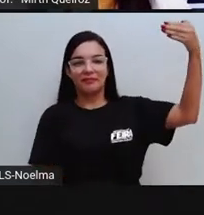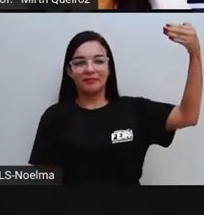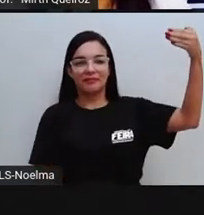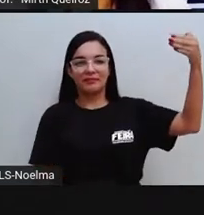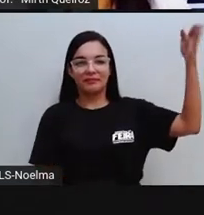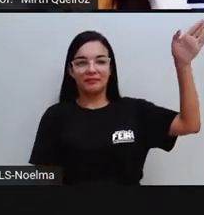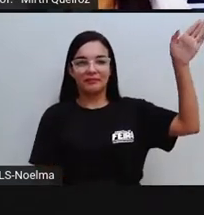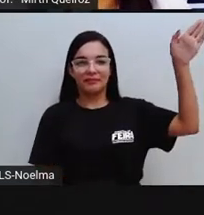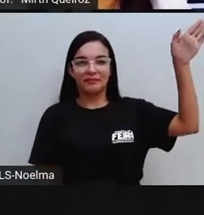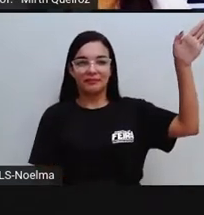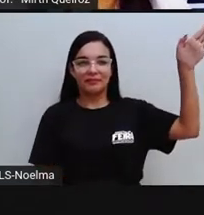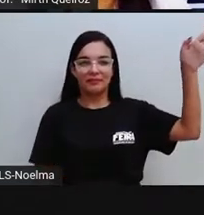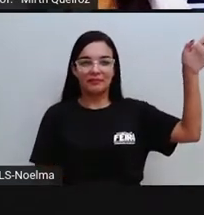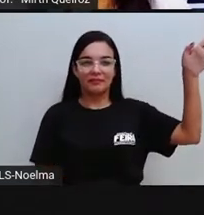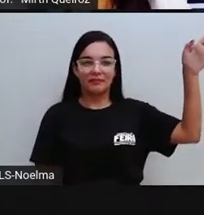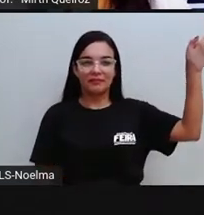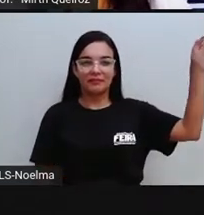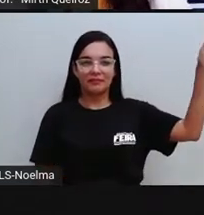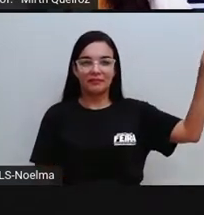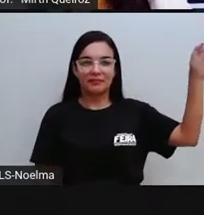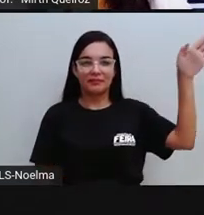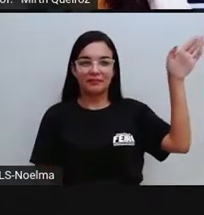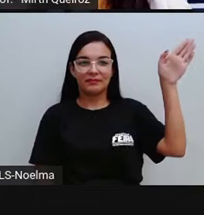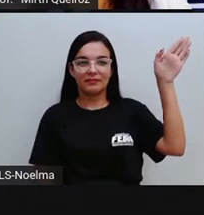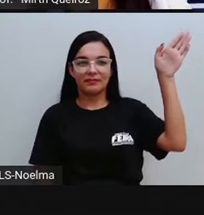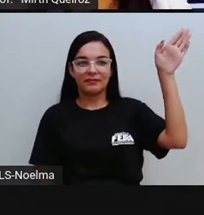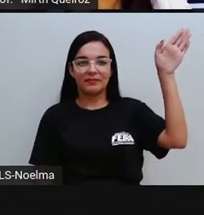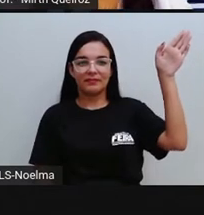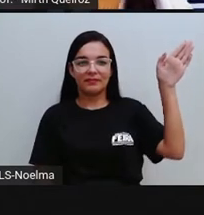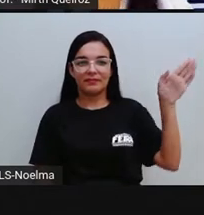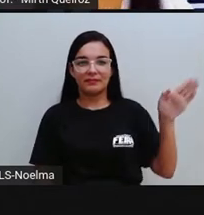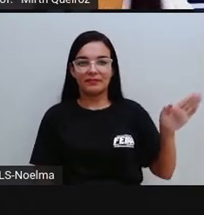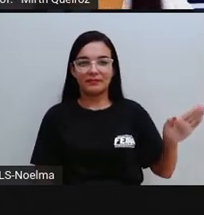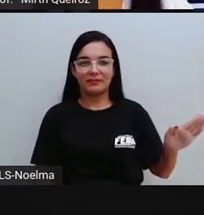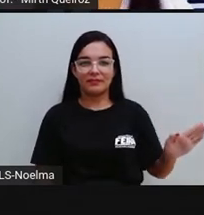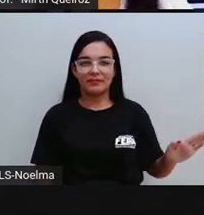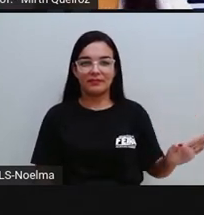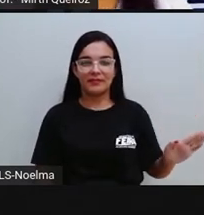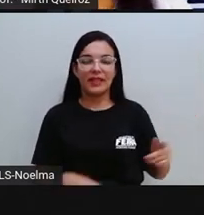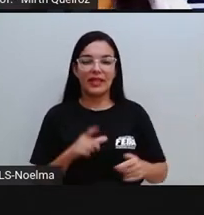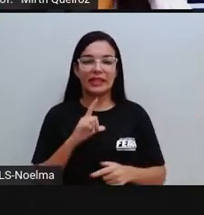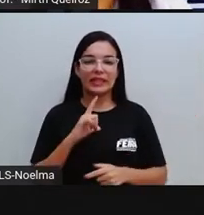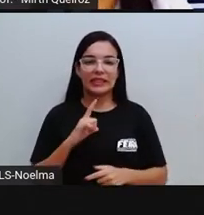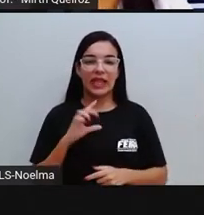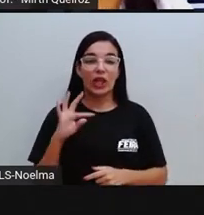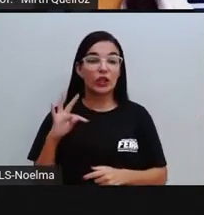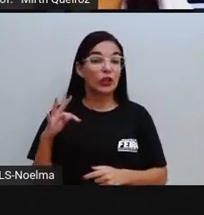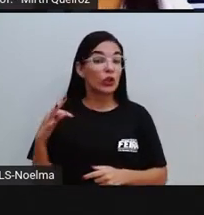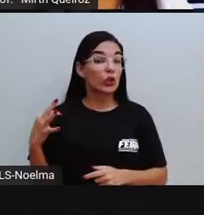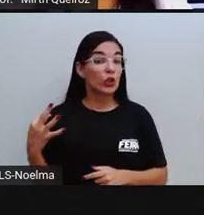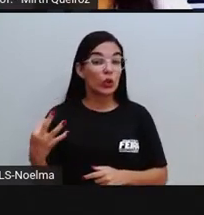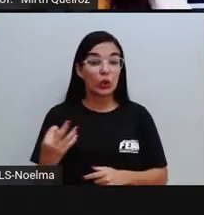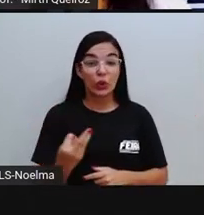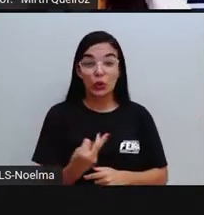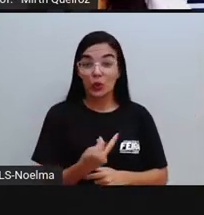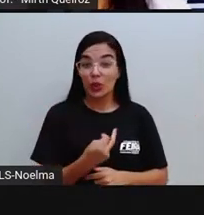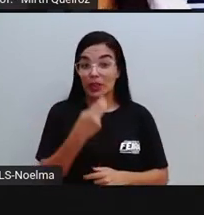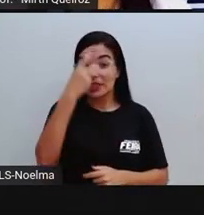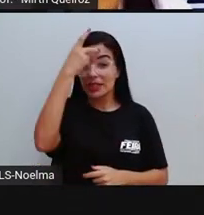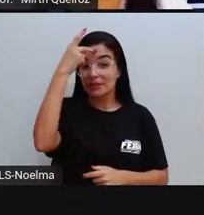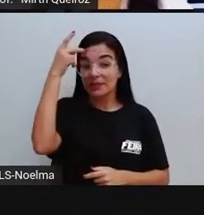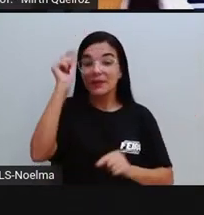Amaral, João Ferreira de Lima, João Martins de Ataíde, Manuel Monteiro, Leandro Gomes